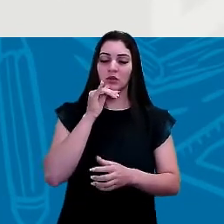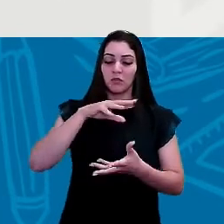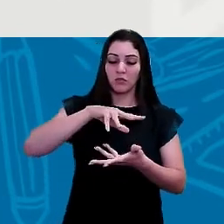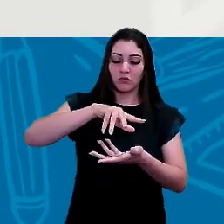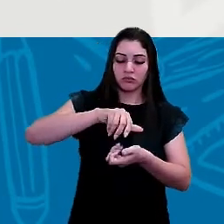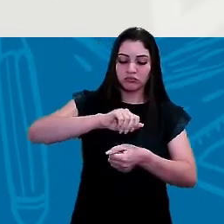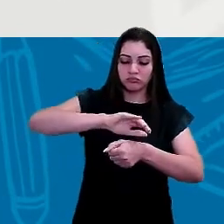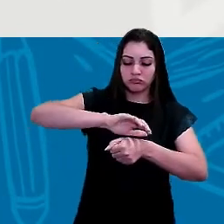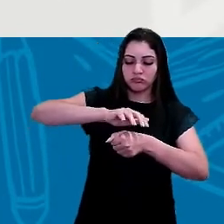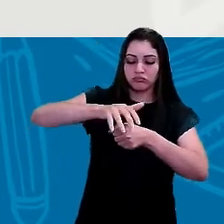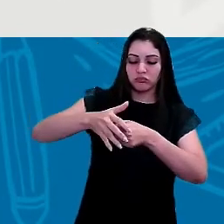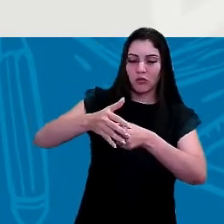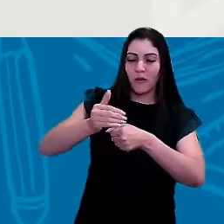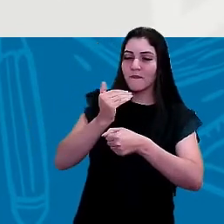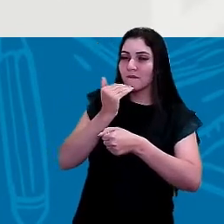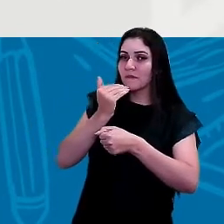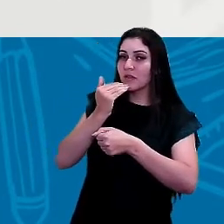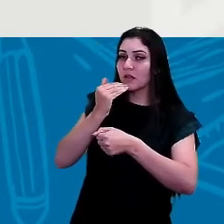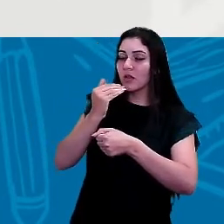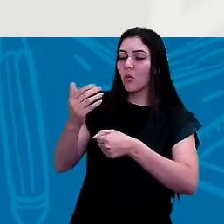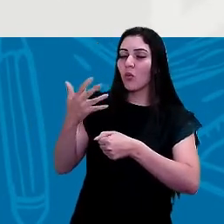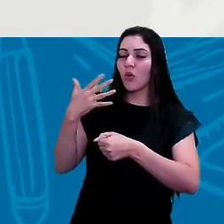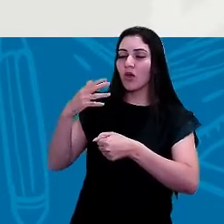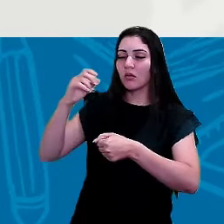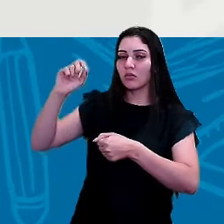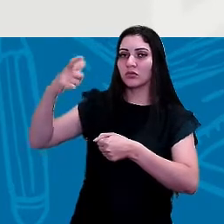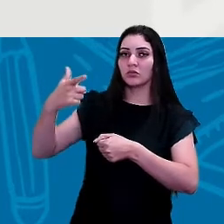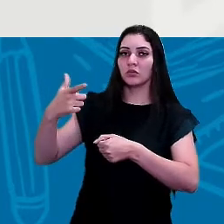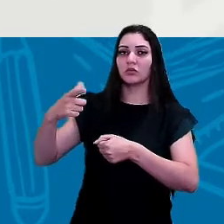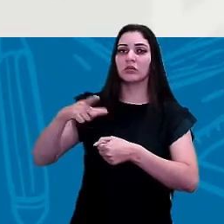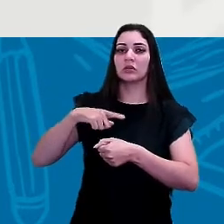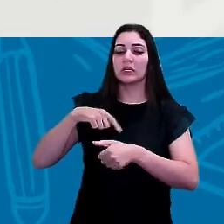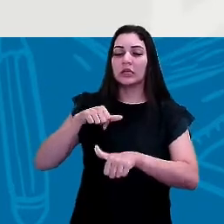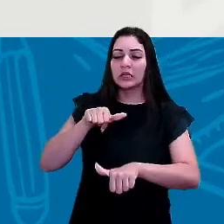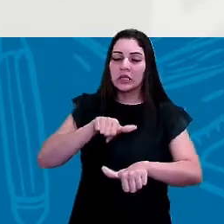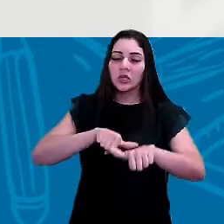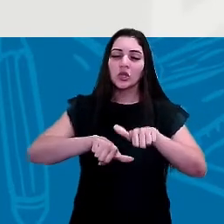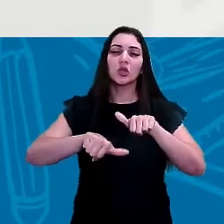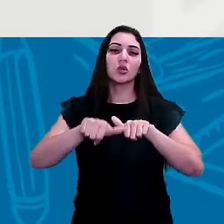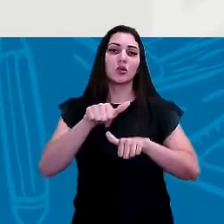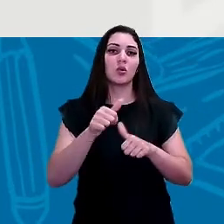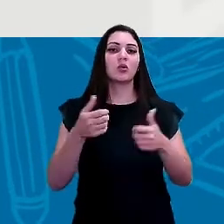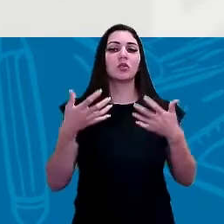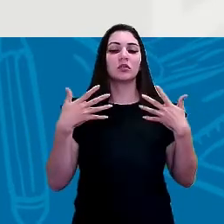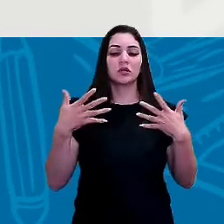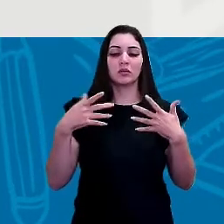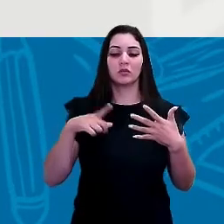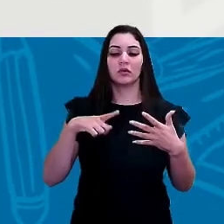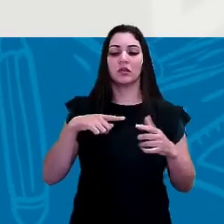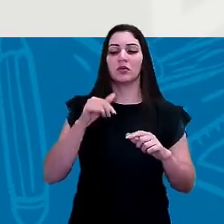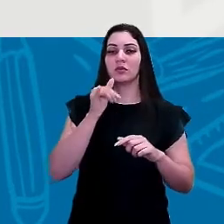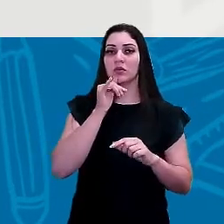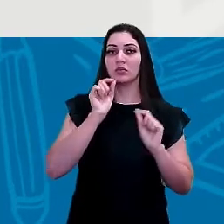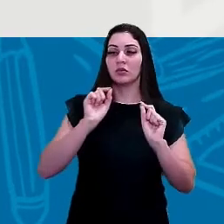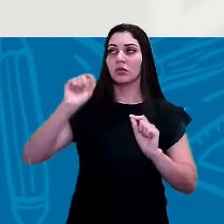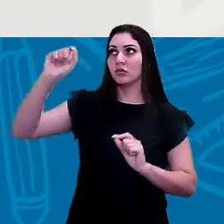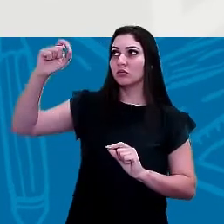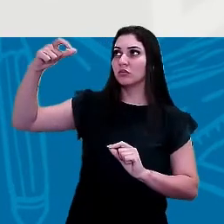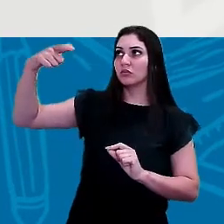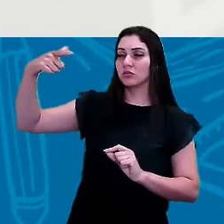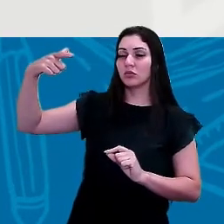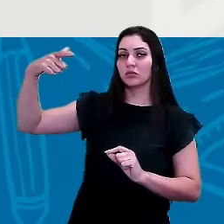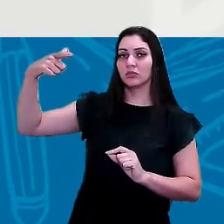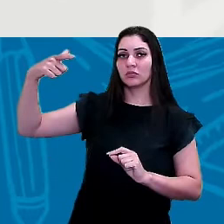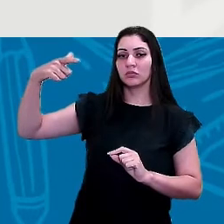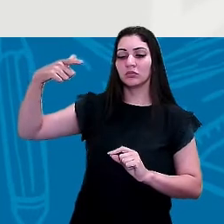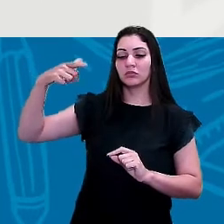do Sol. E isso leva ao aquecimento global e à mudança climática, né? A gente tem aqui o Sol,